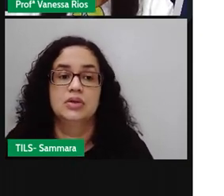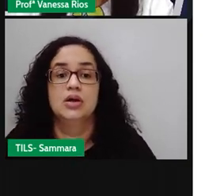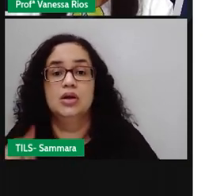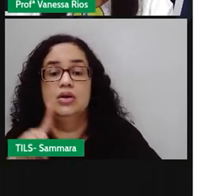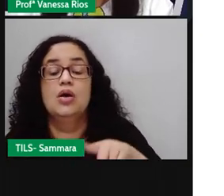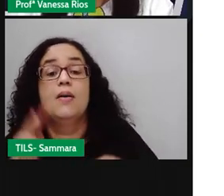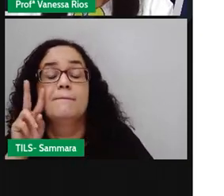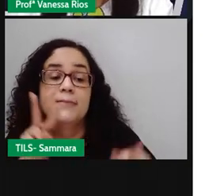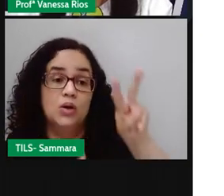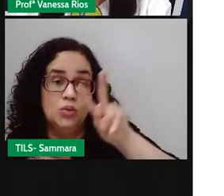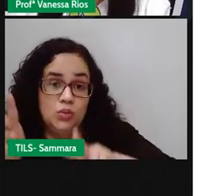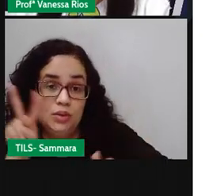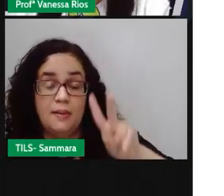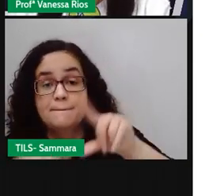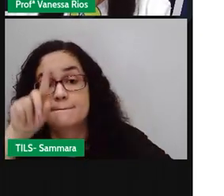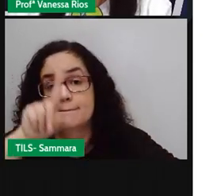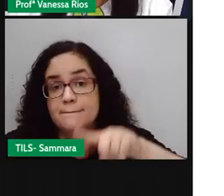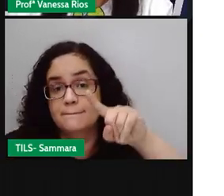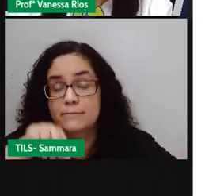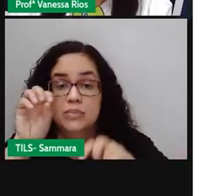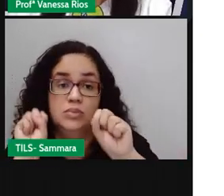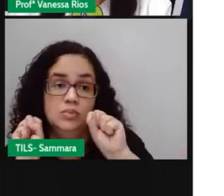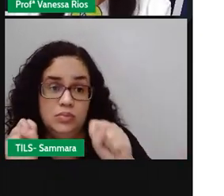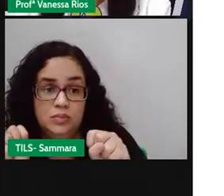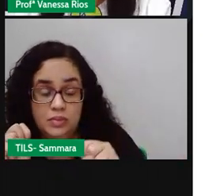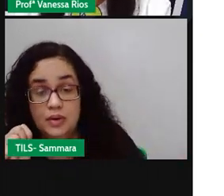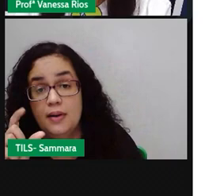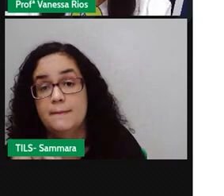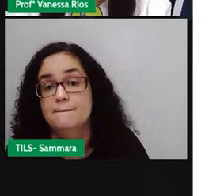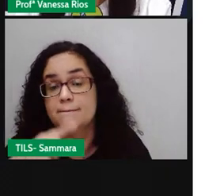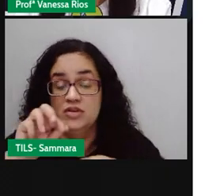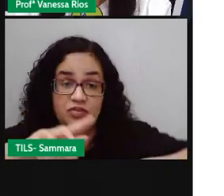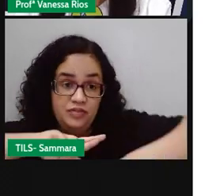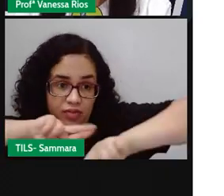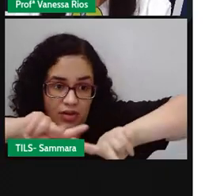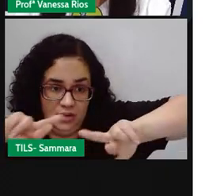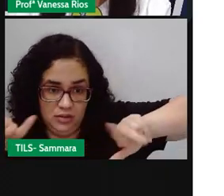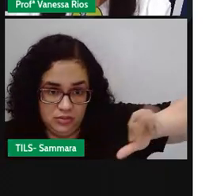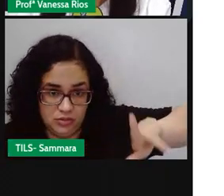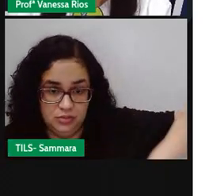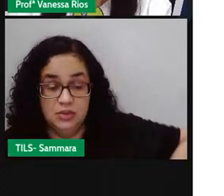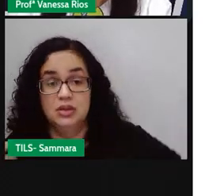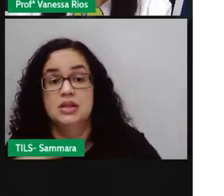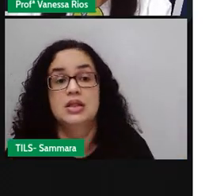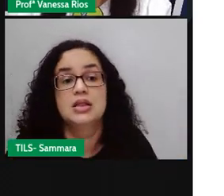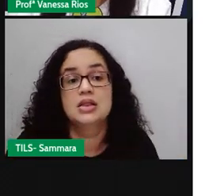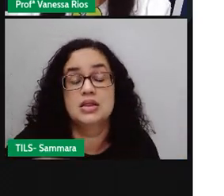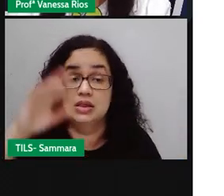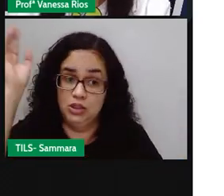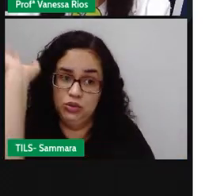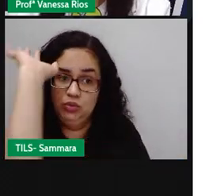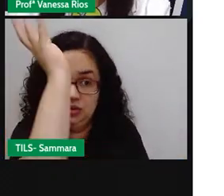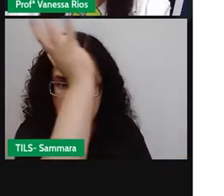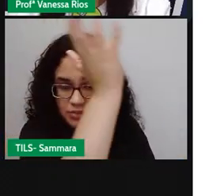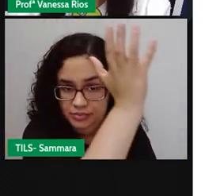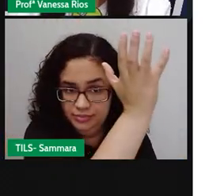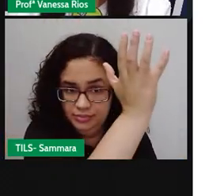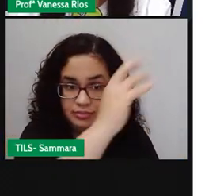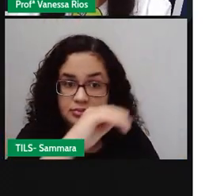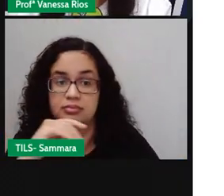E aí a gente observa que os materiais, em sua grande variedade, eles podem ser